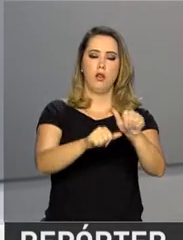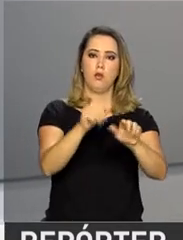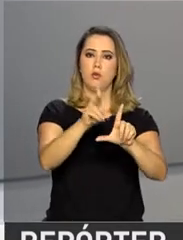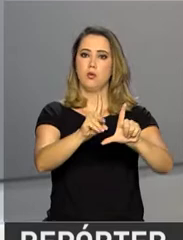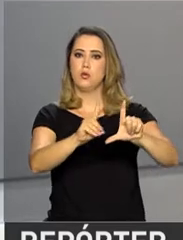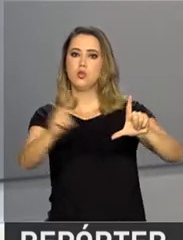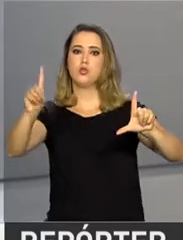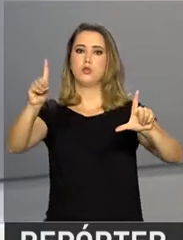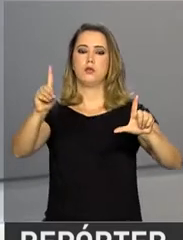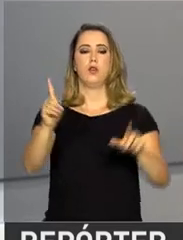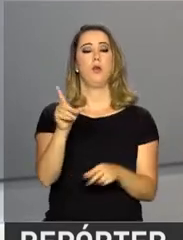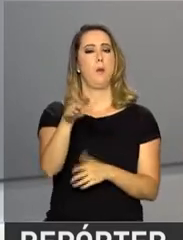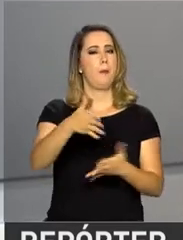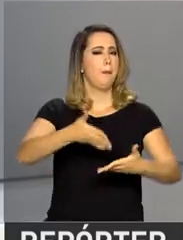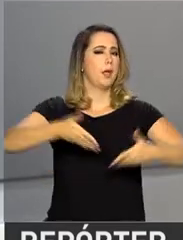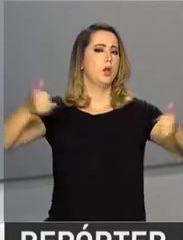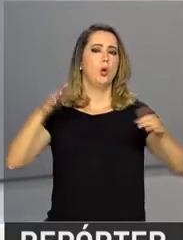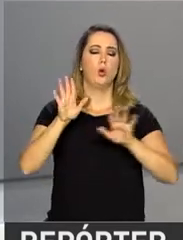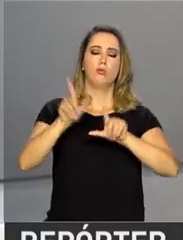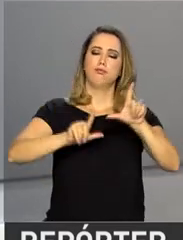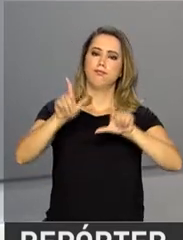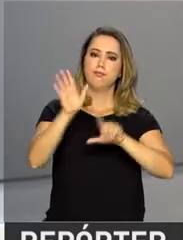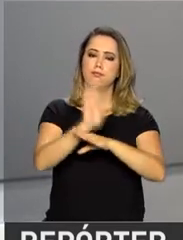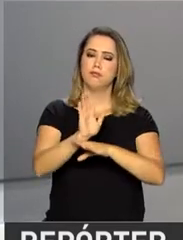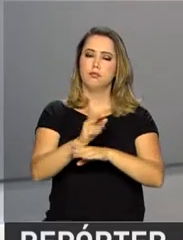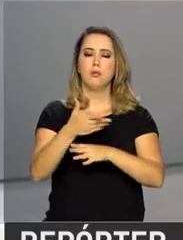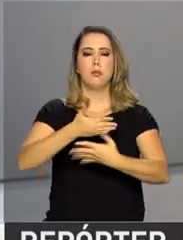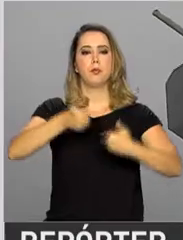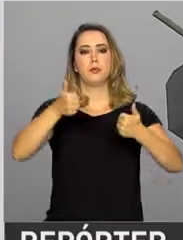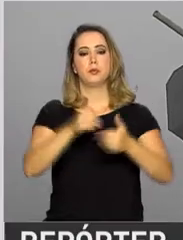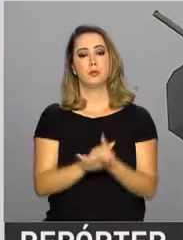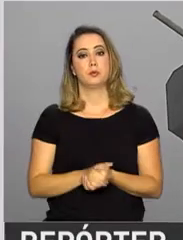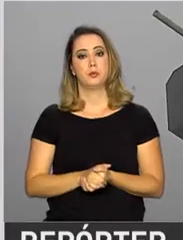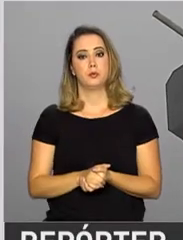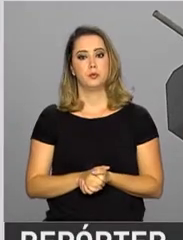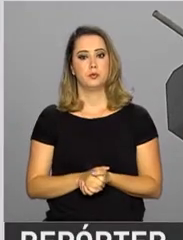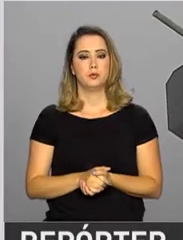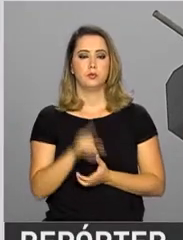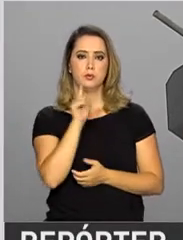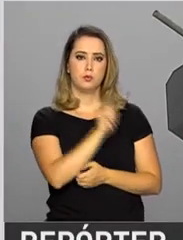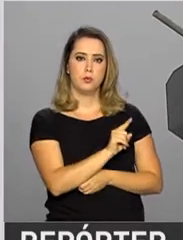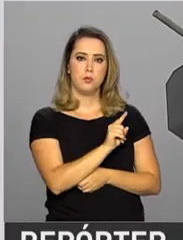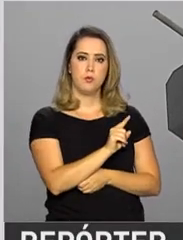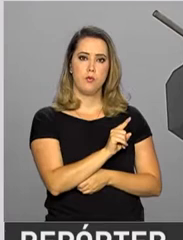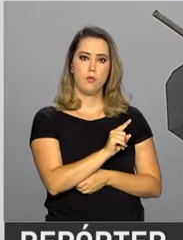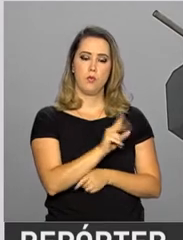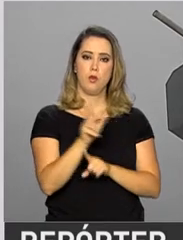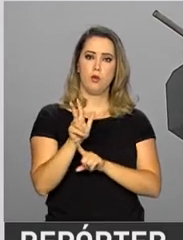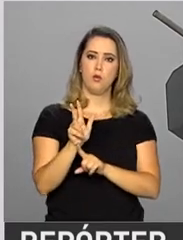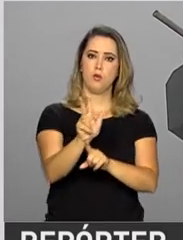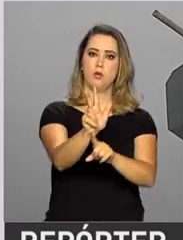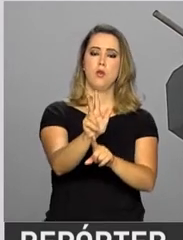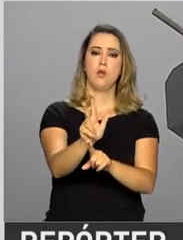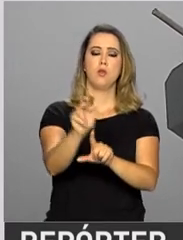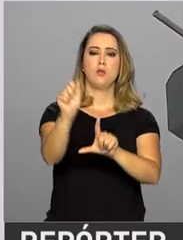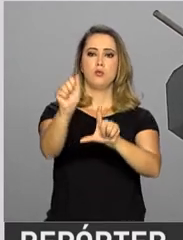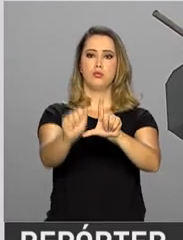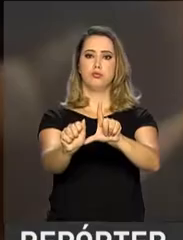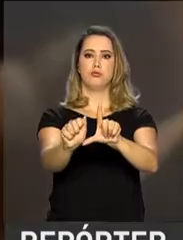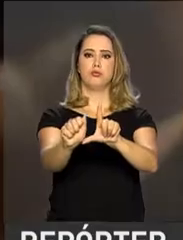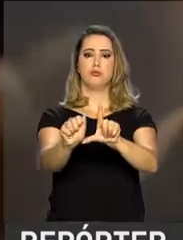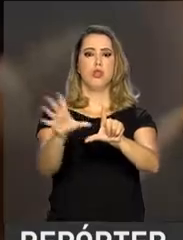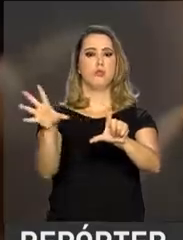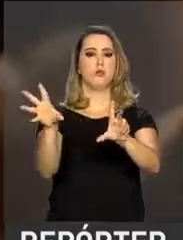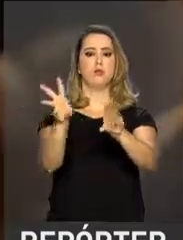sinal digital com imagem e som de melhor qualidade o sinal analógico de televisão vai ser desligado